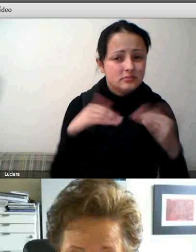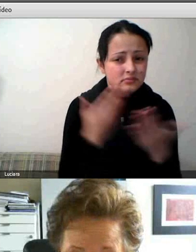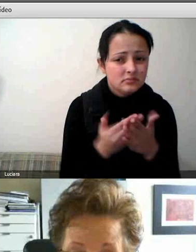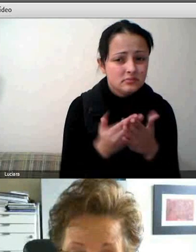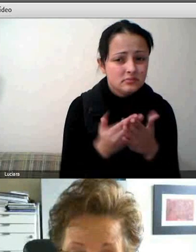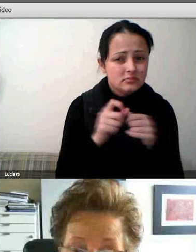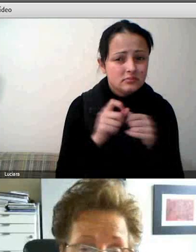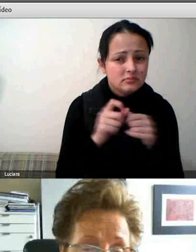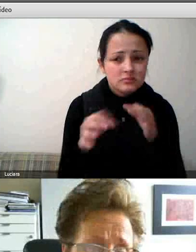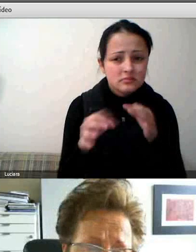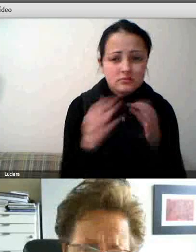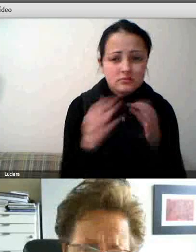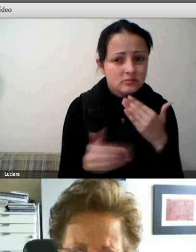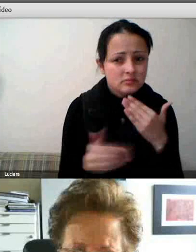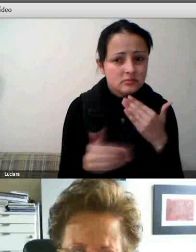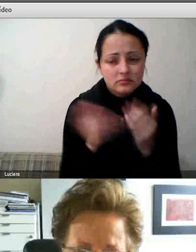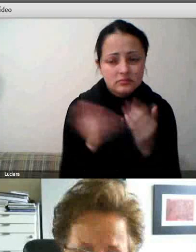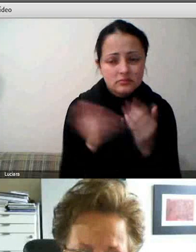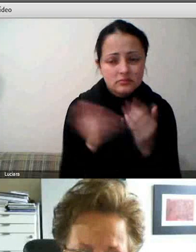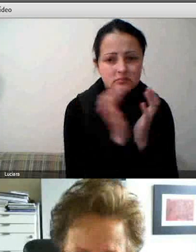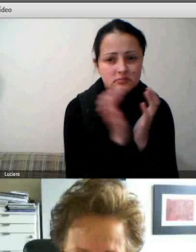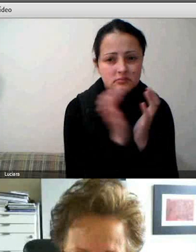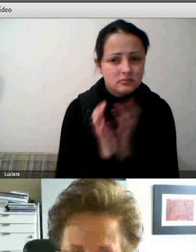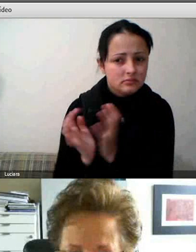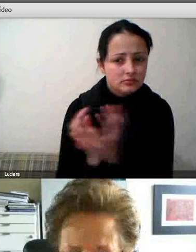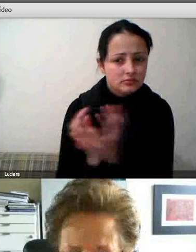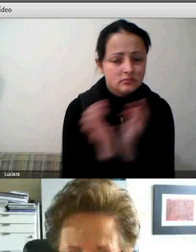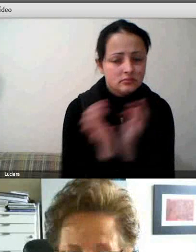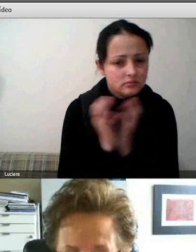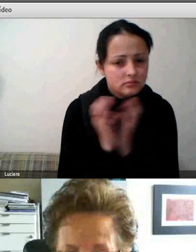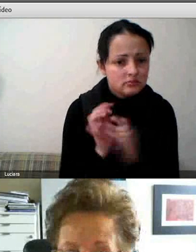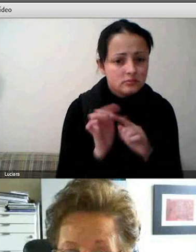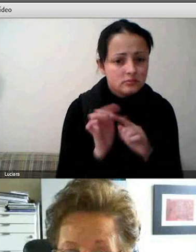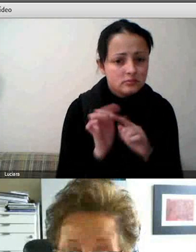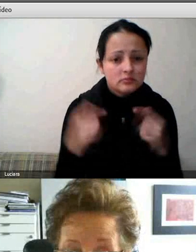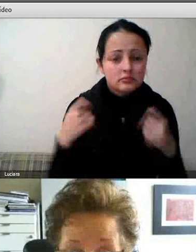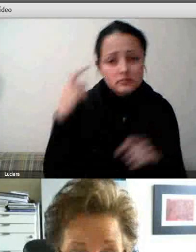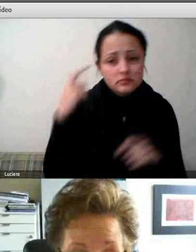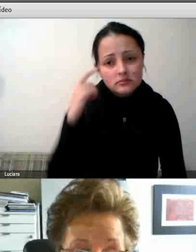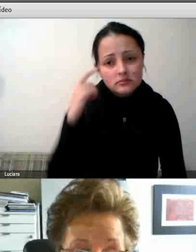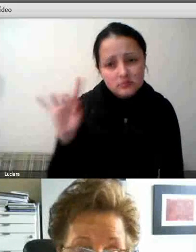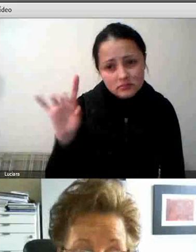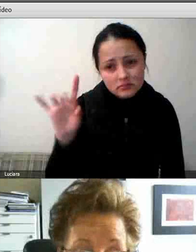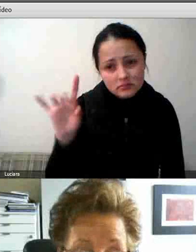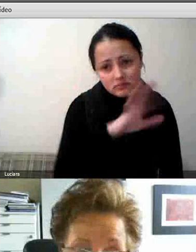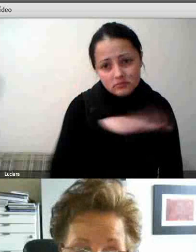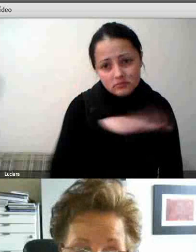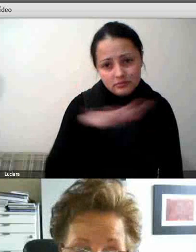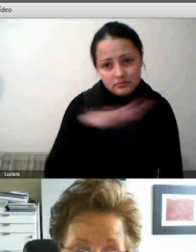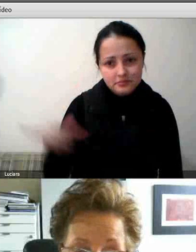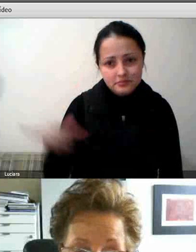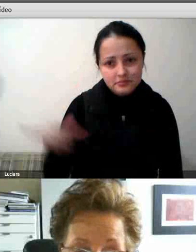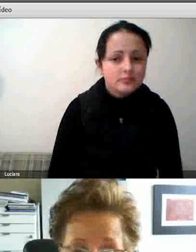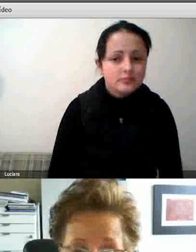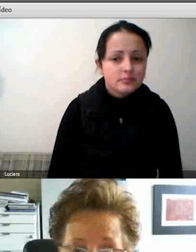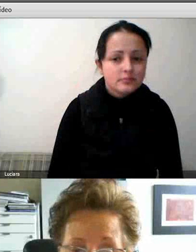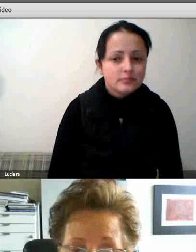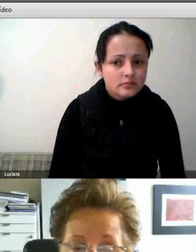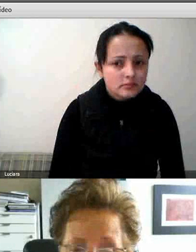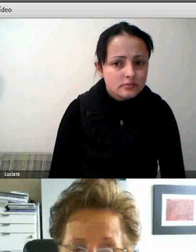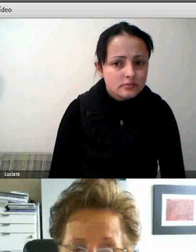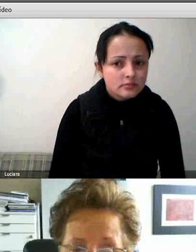alunos, todos trocando e publicando, um lendo o que o outro descobre, um ajudando o outro. Nesse caso, a gente tem projetos